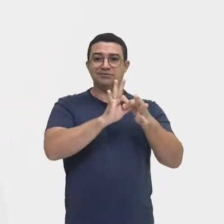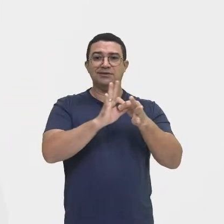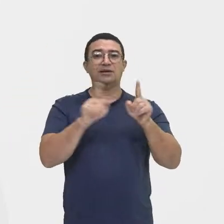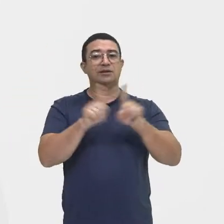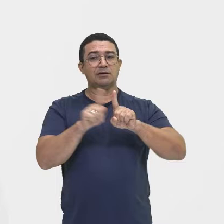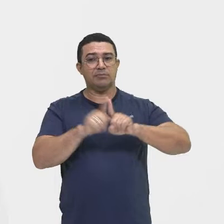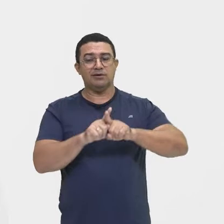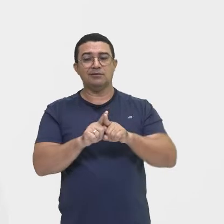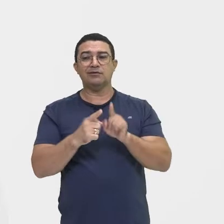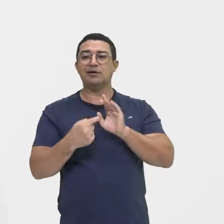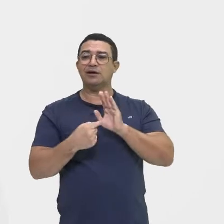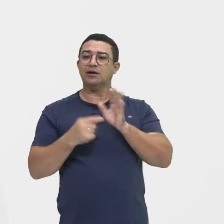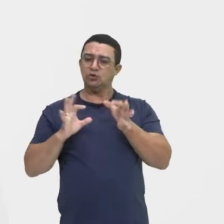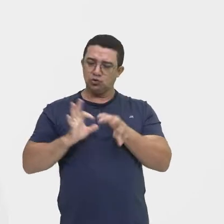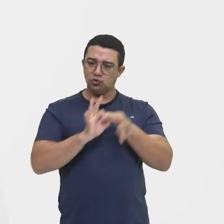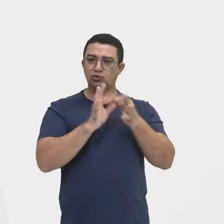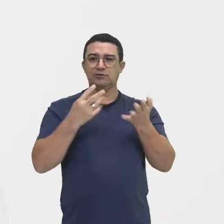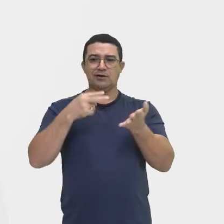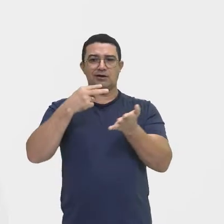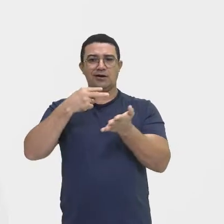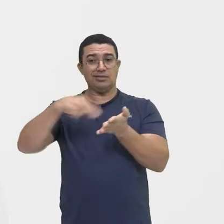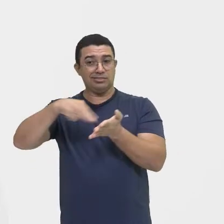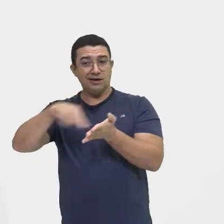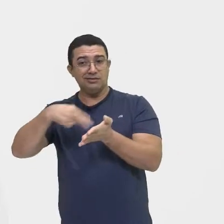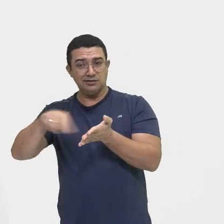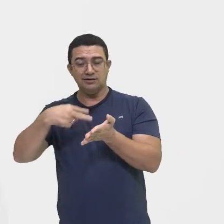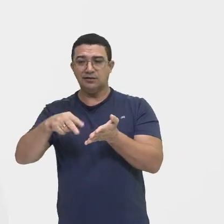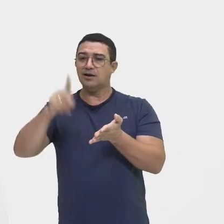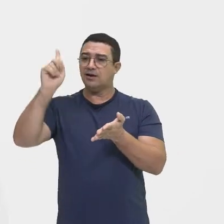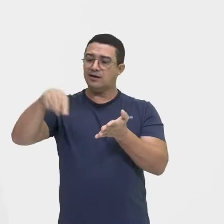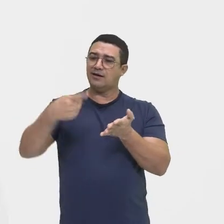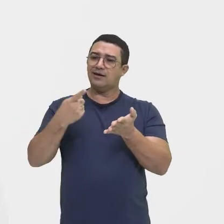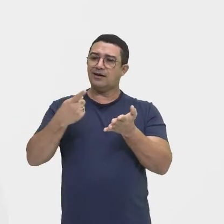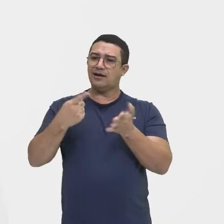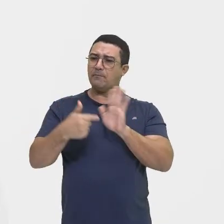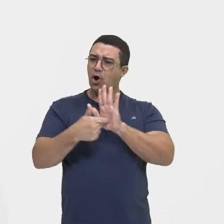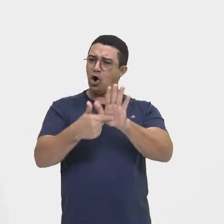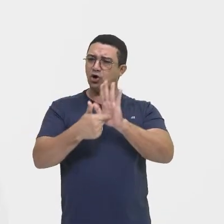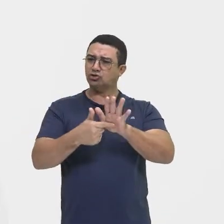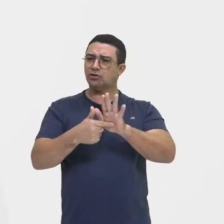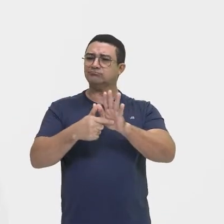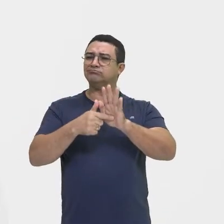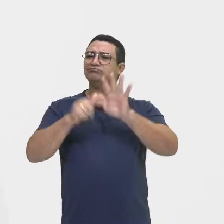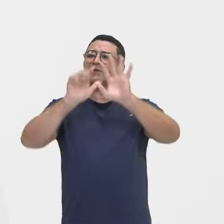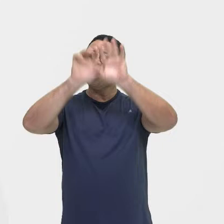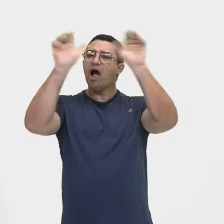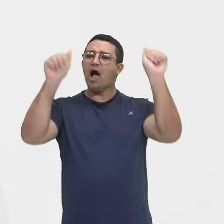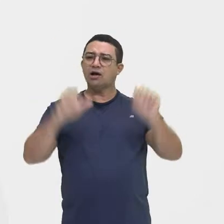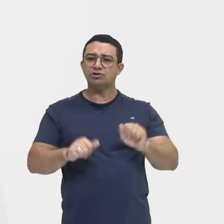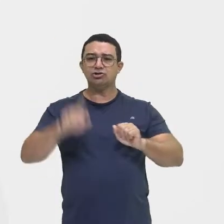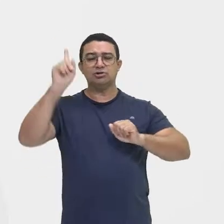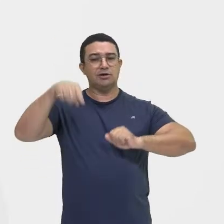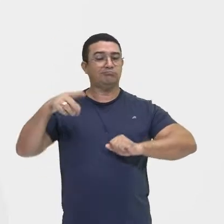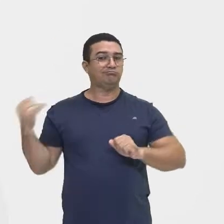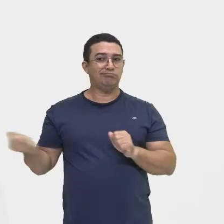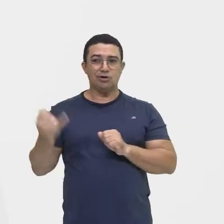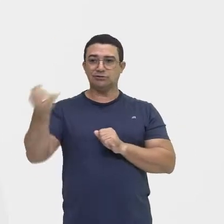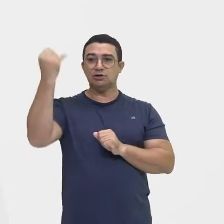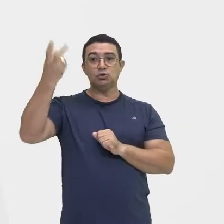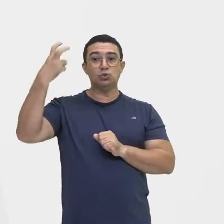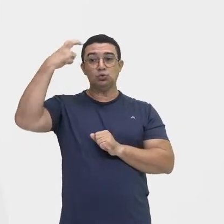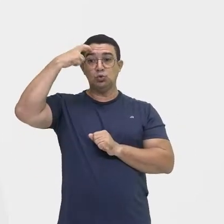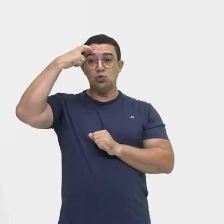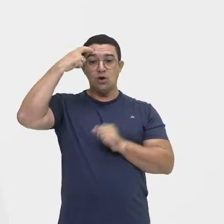próprio país. A dança é uma expressão artística considerada um elemento fundamental para a cultura local e,